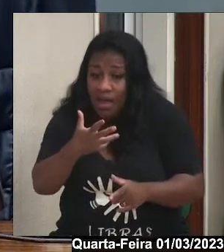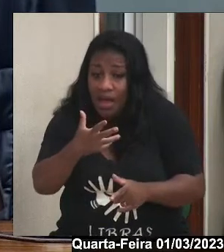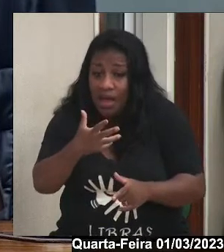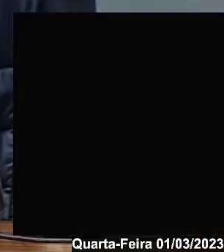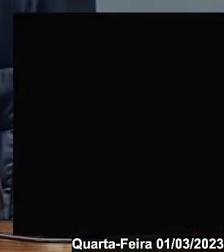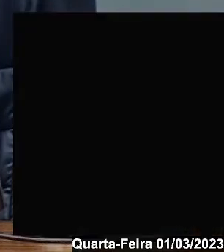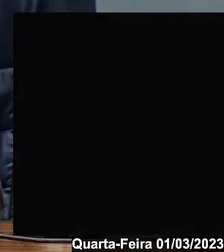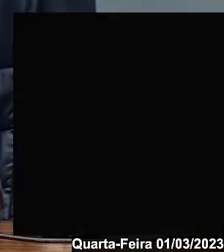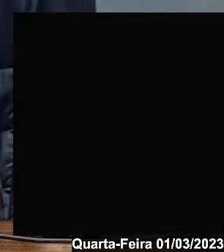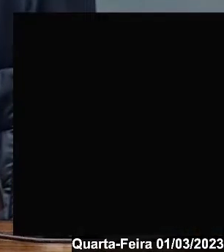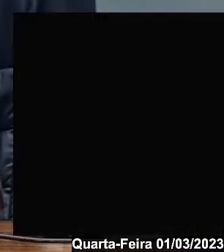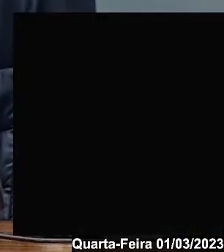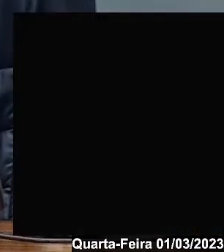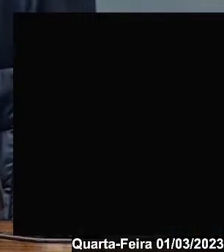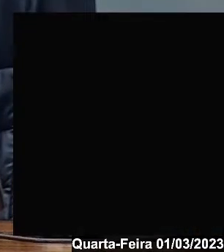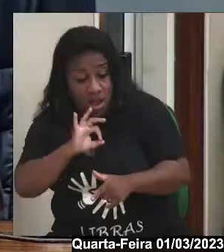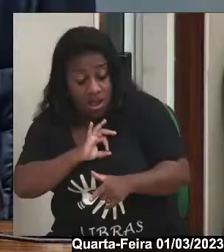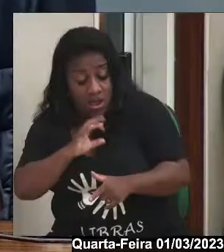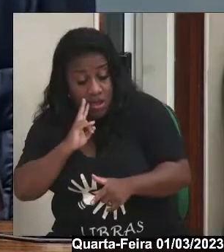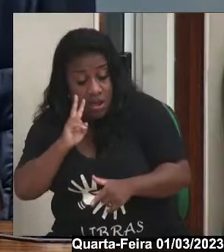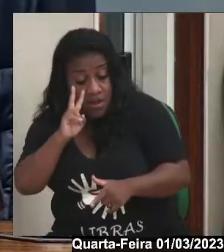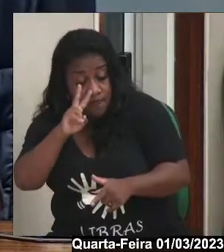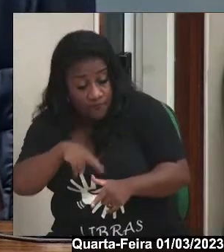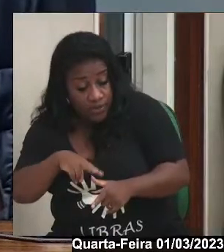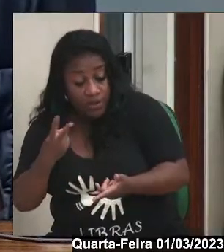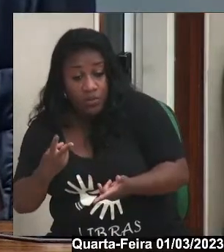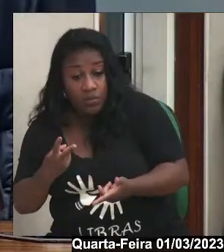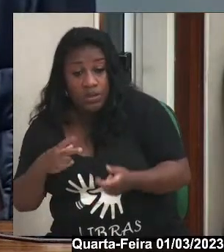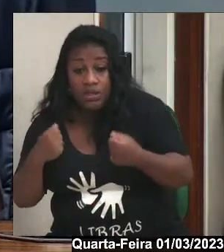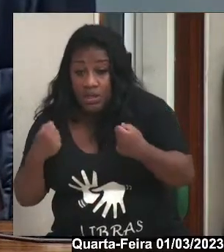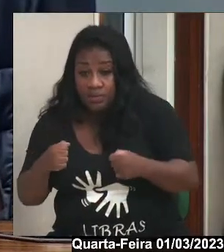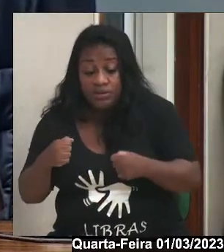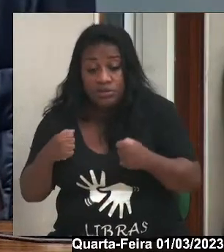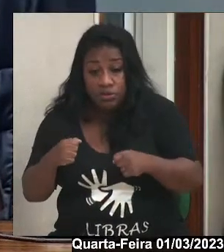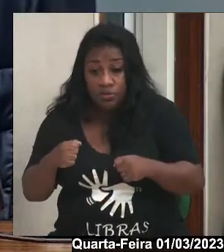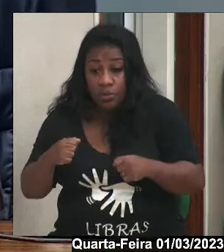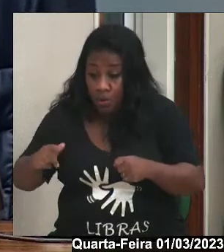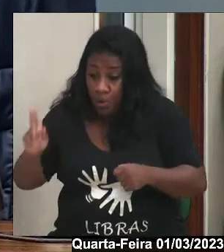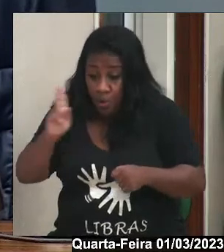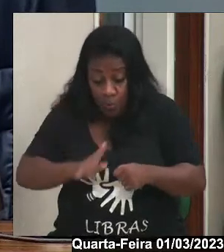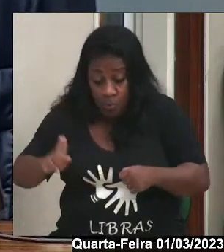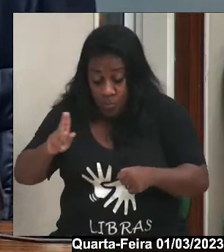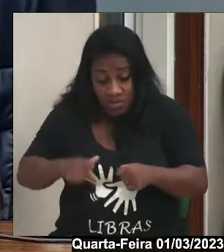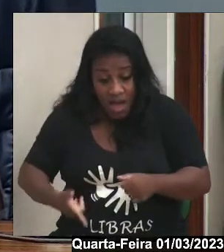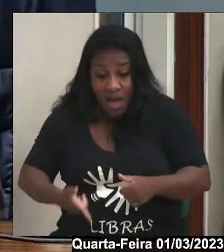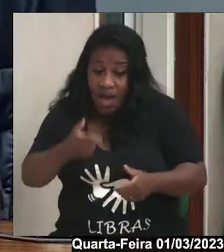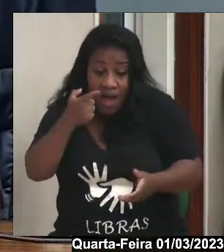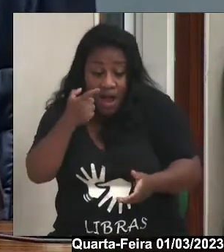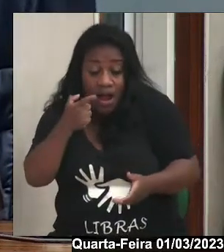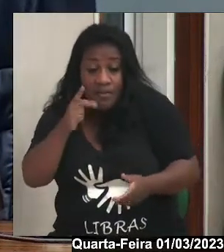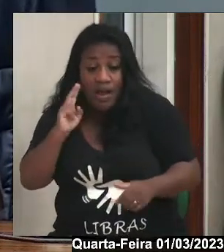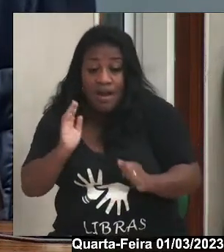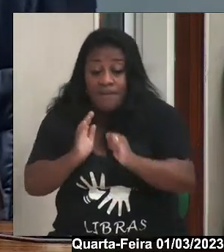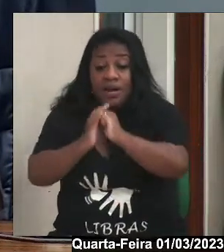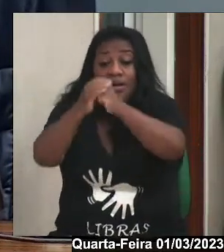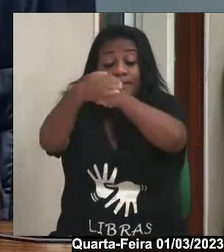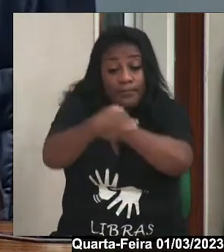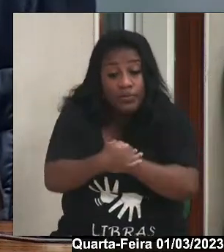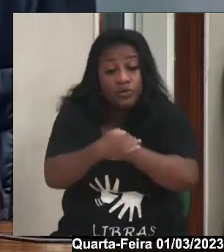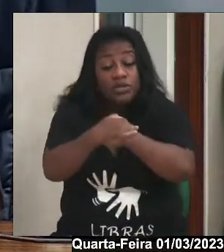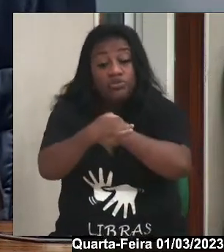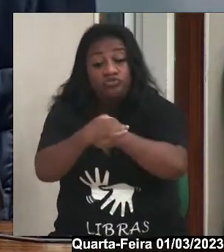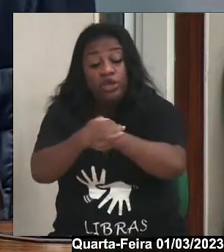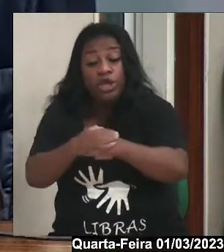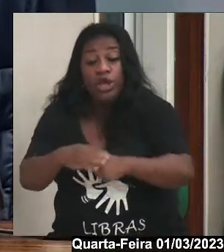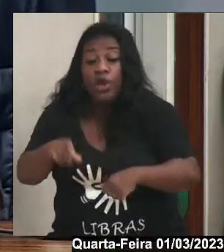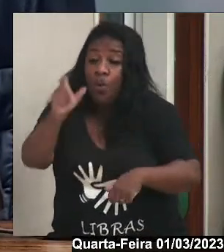o GCM poderia responder, uma vez que ele viu o que estava acontecendo e não interviu. Então, além de tudo, ele fez cumprir a lei e, por isso,